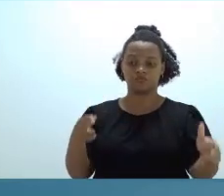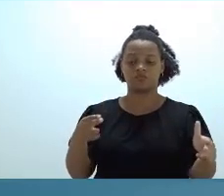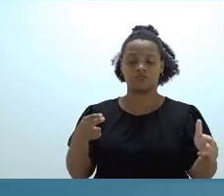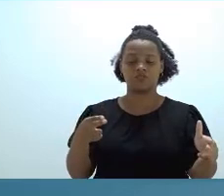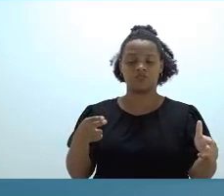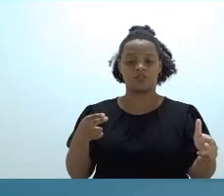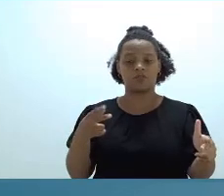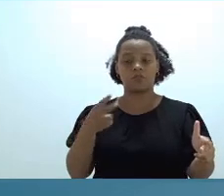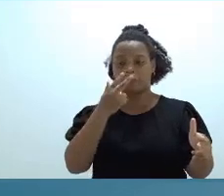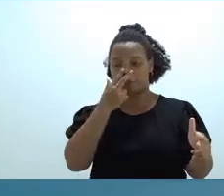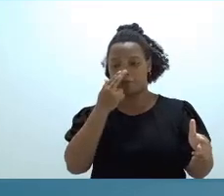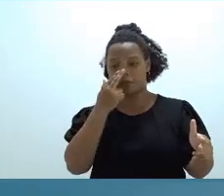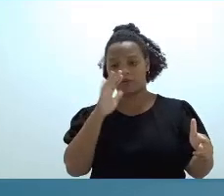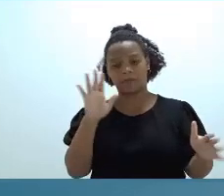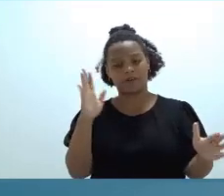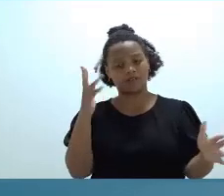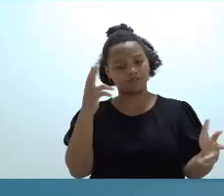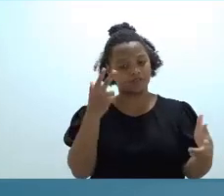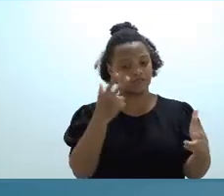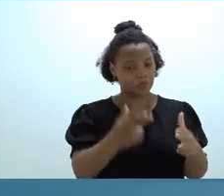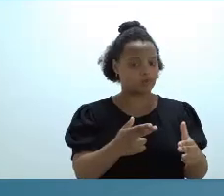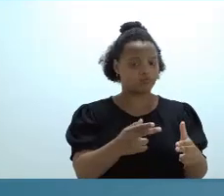sentido contrário a esse paradigma.